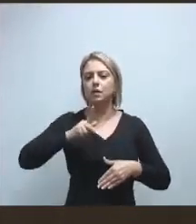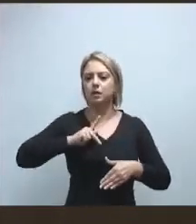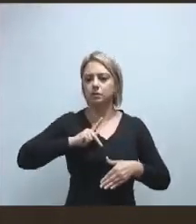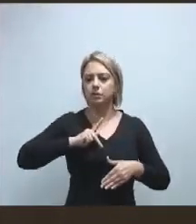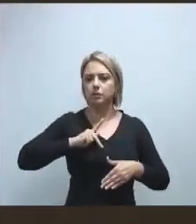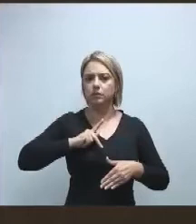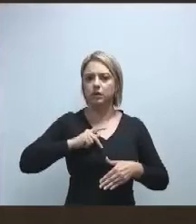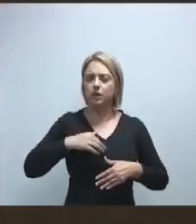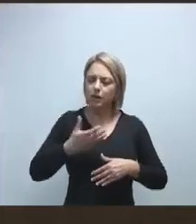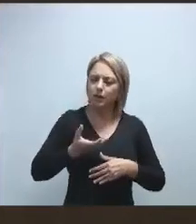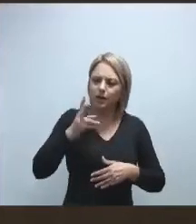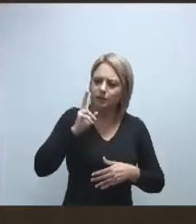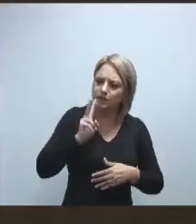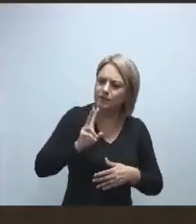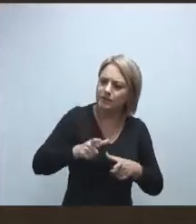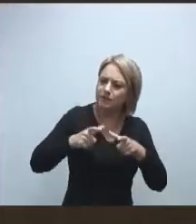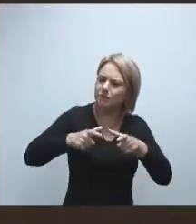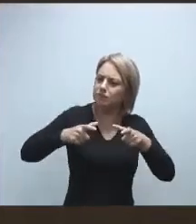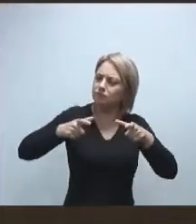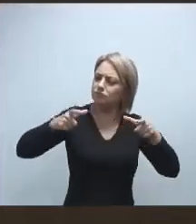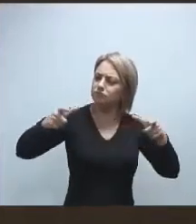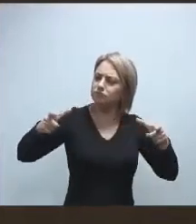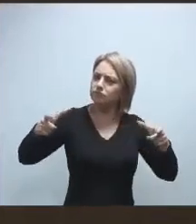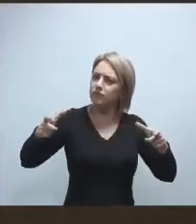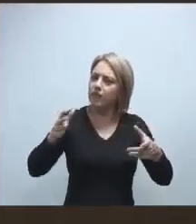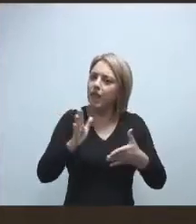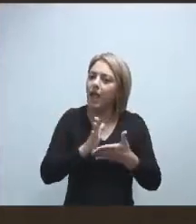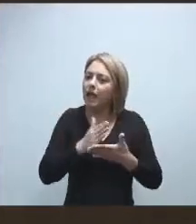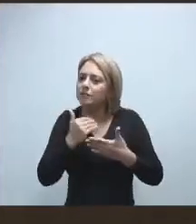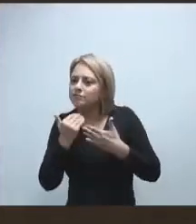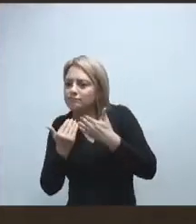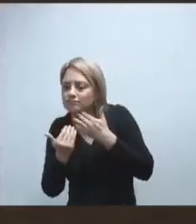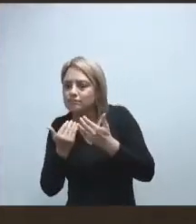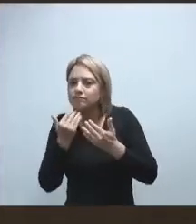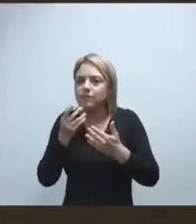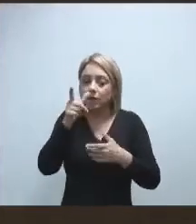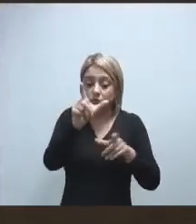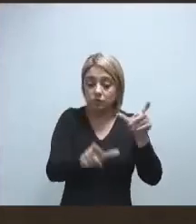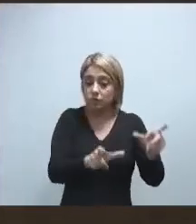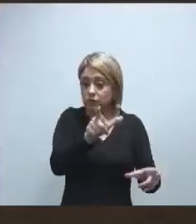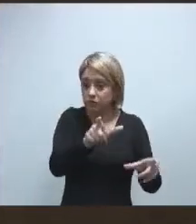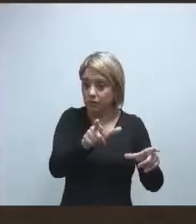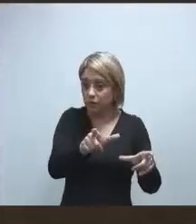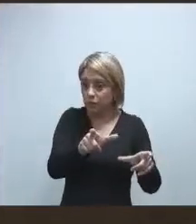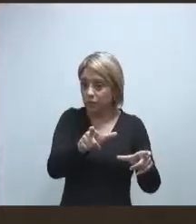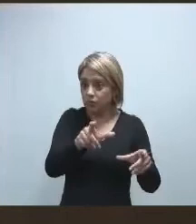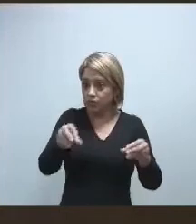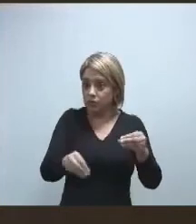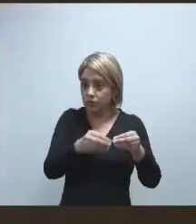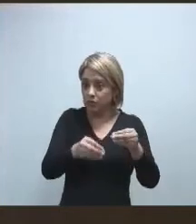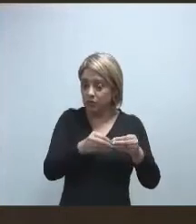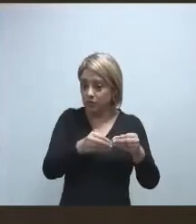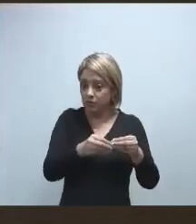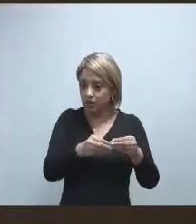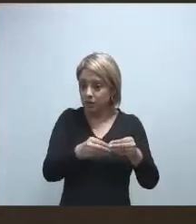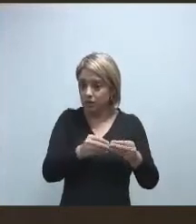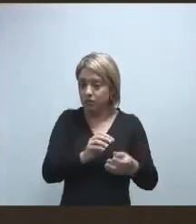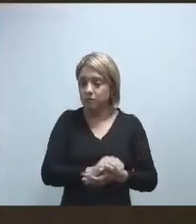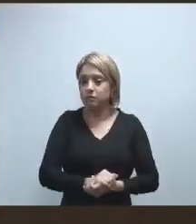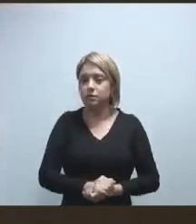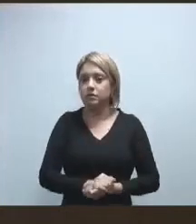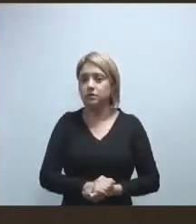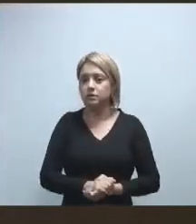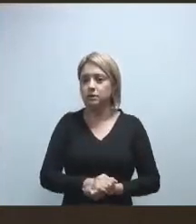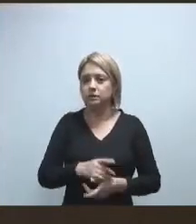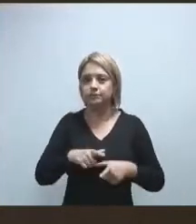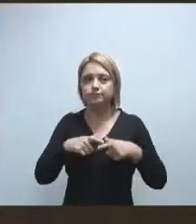eu quero ver cada vez maior às vezes os seus integrantes exageram e